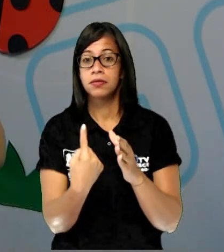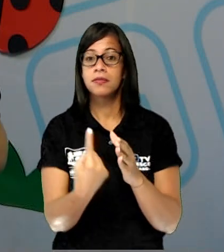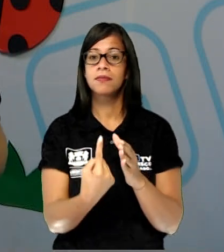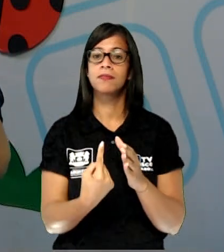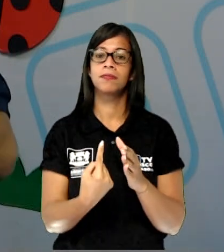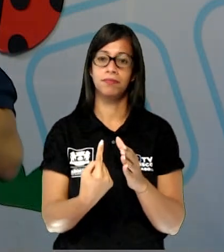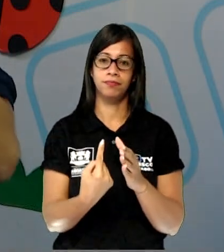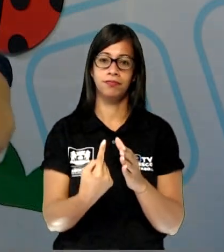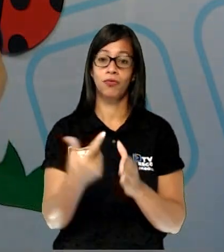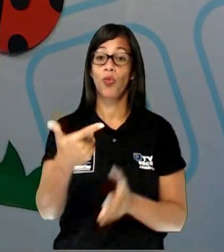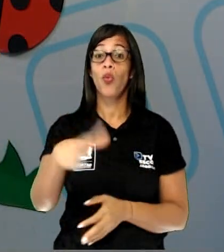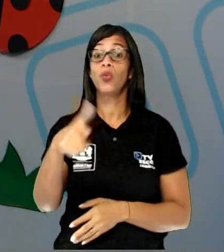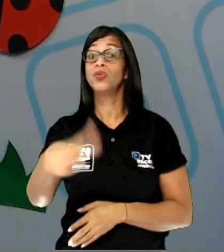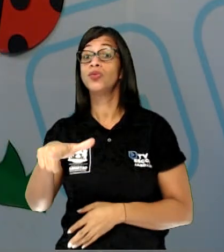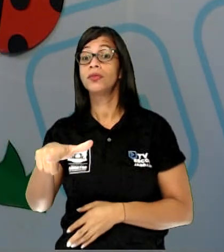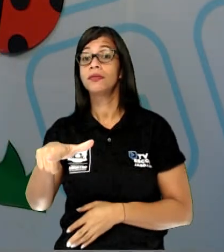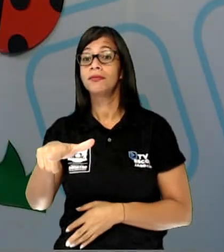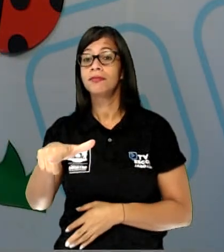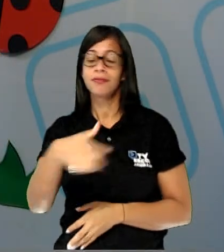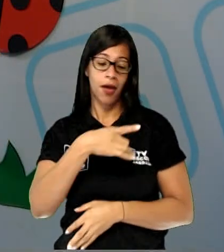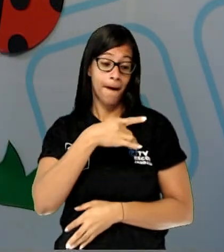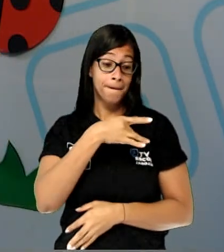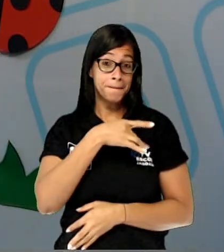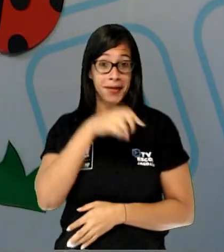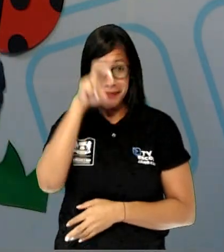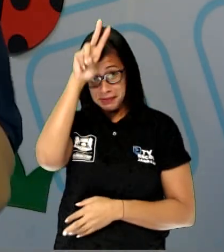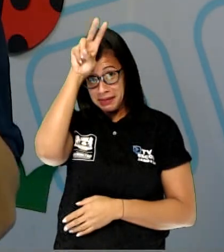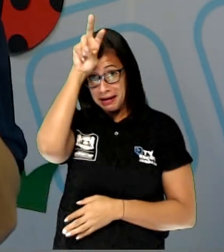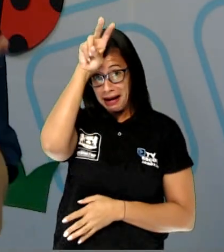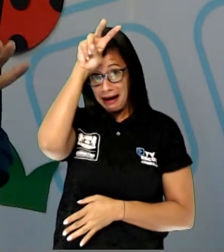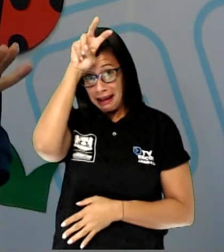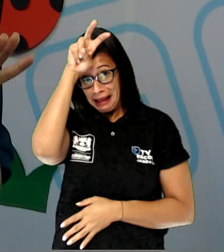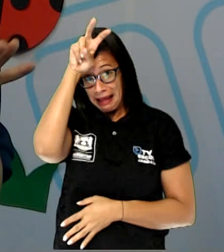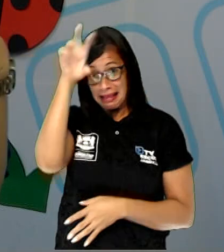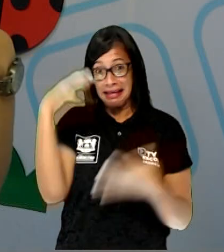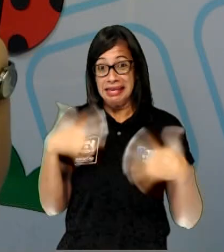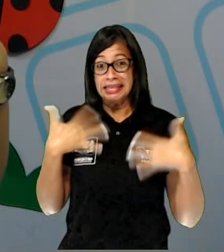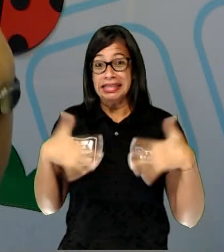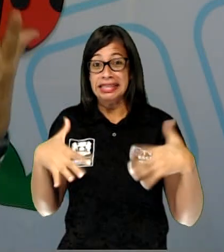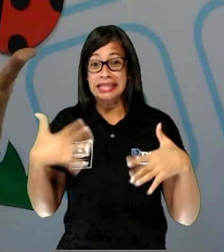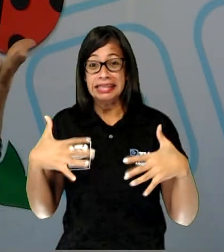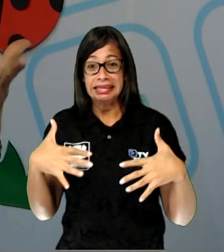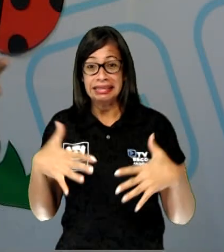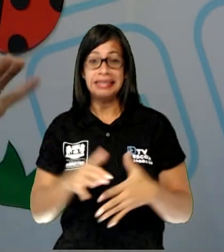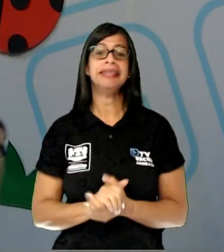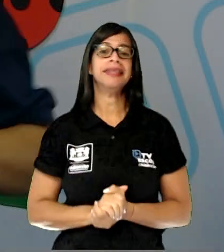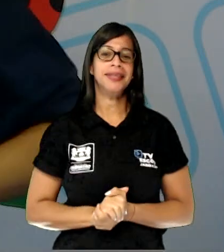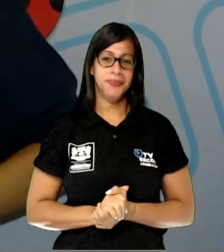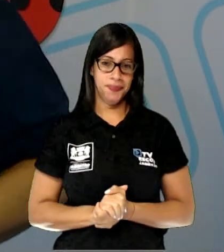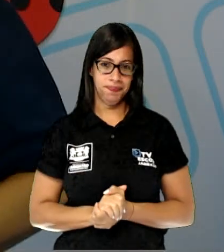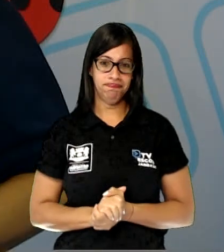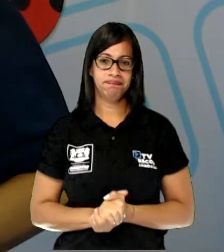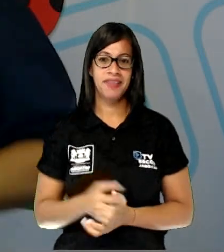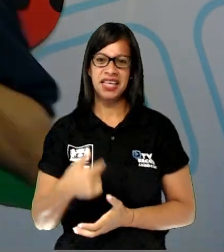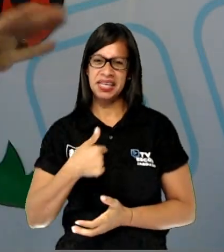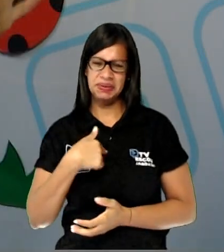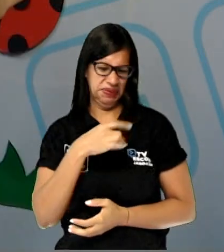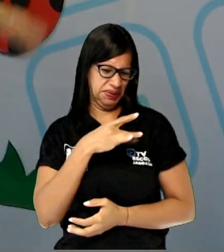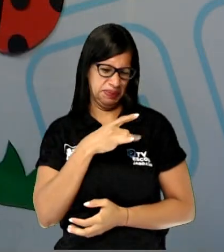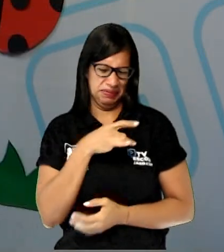Olha outro medo. Medo de barata. Na verdade, eu não tenho medo de barata, eu tenho é